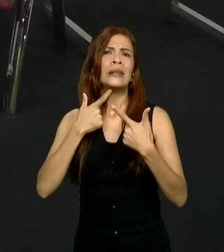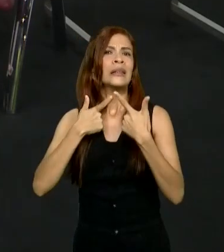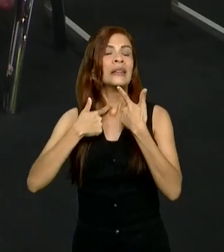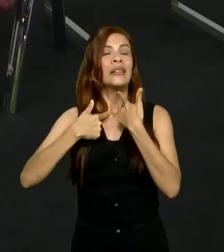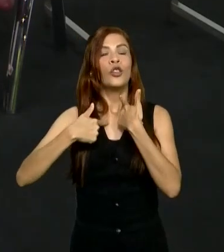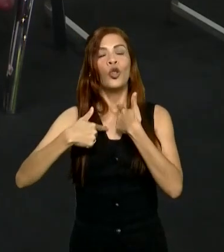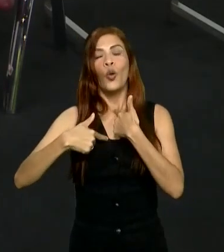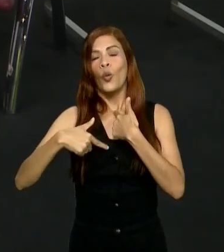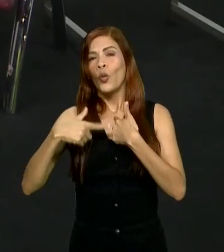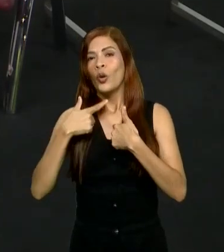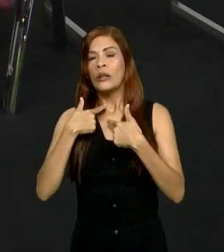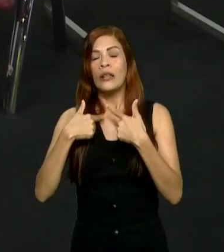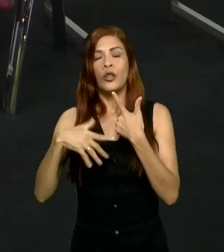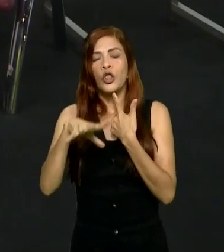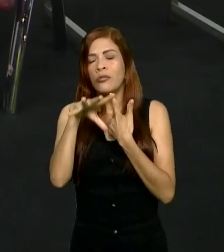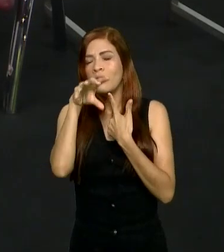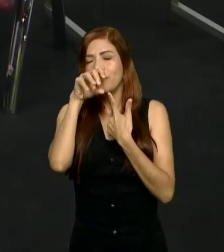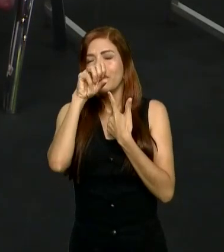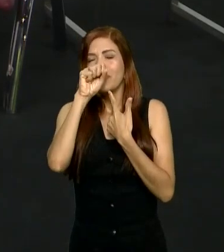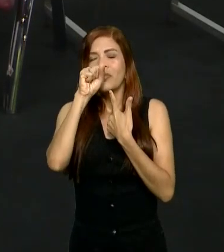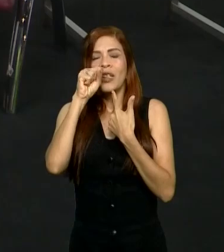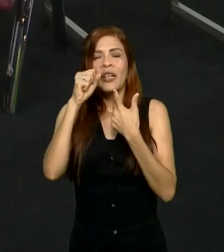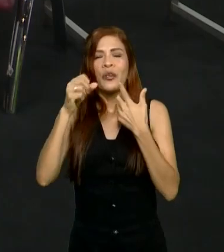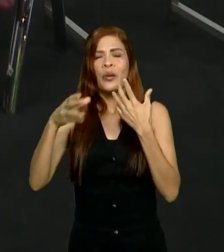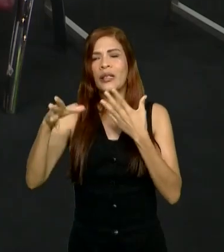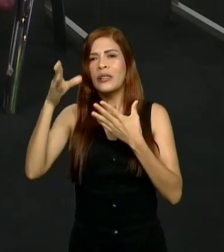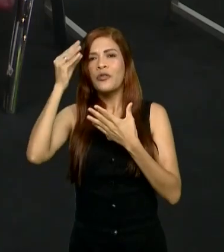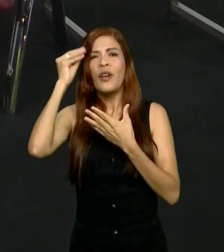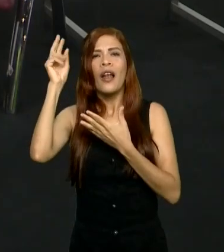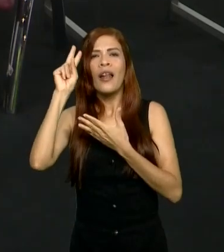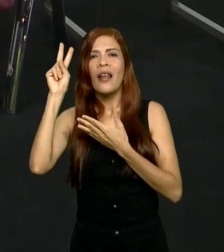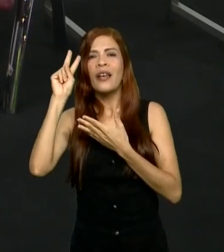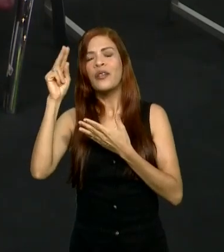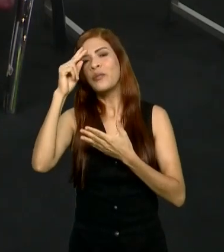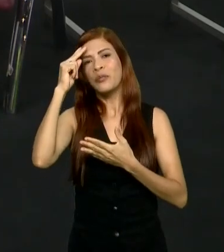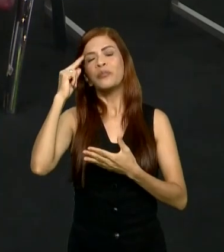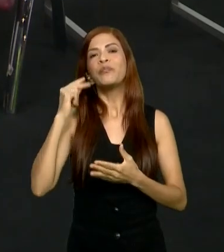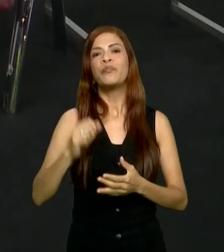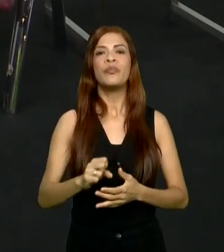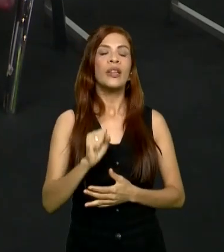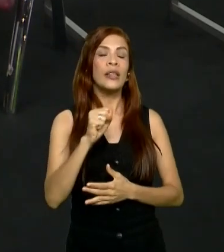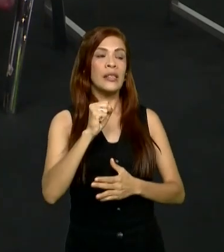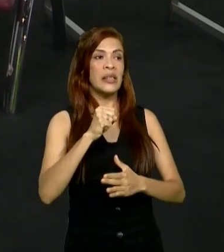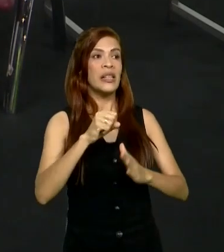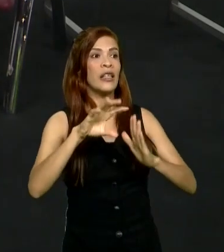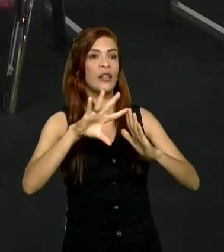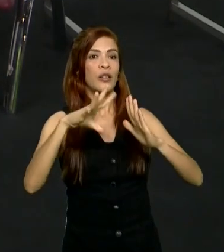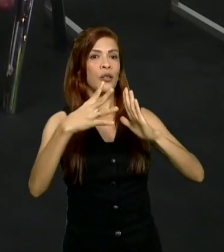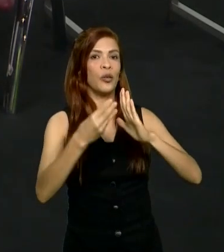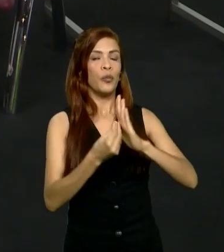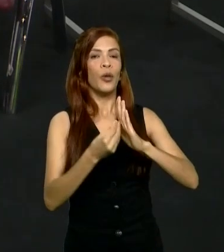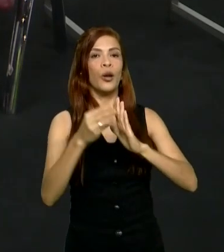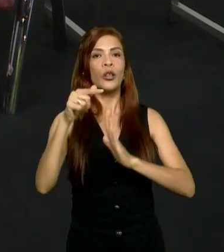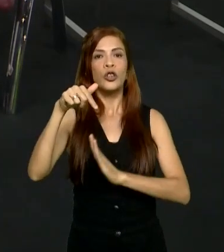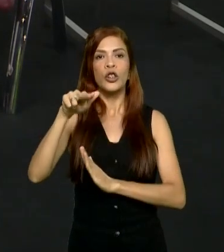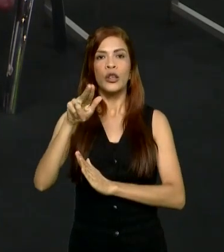né? amêndoa Aquele de cheirinho, coco, da parece que vem na comunidade mente. quilombola É. de Guimarães.